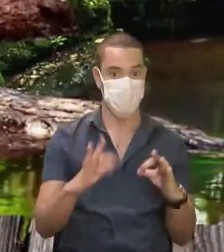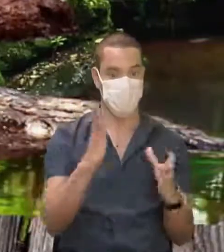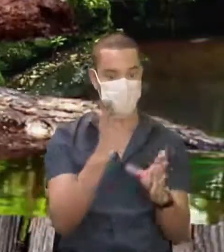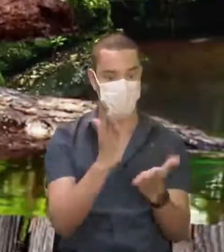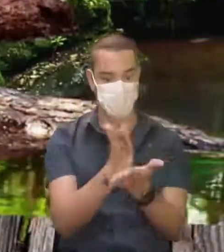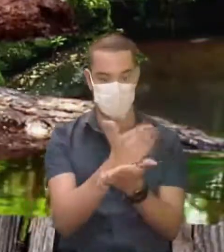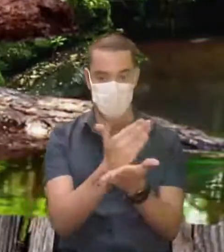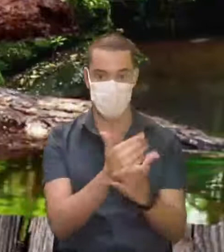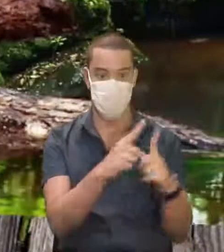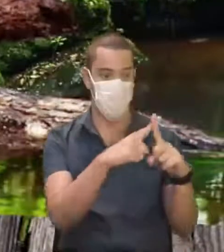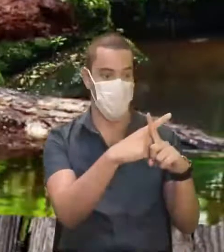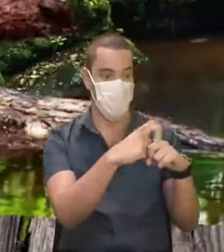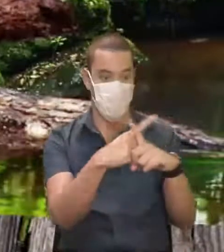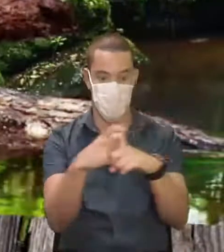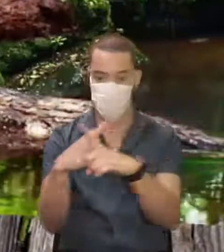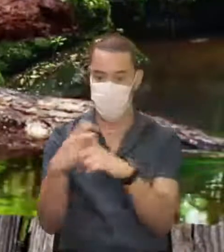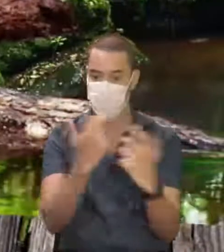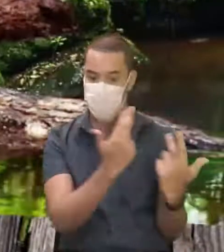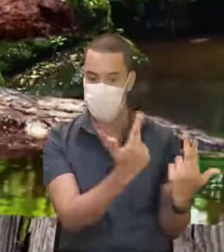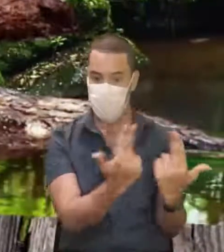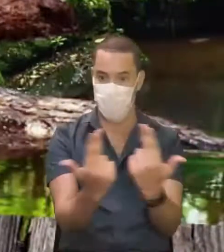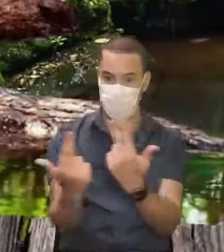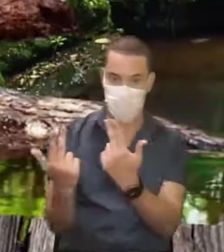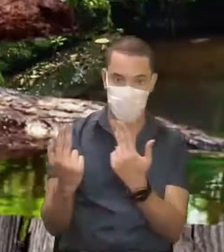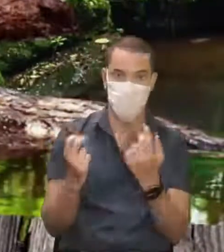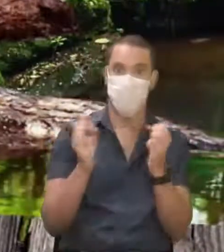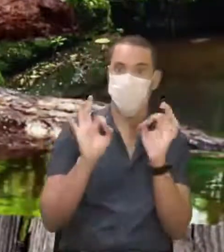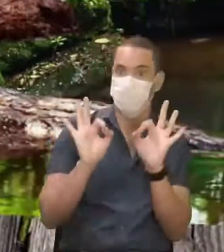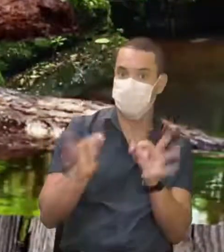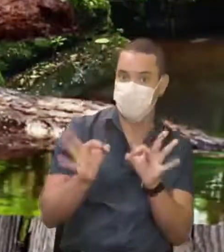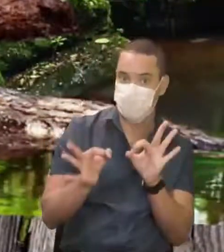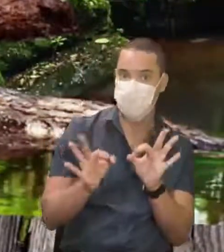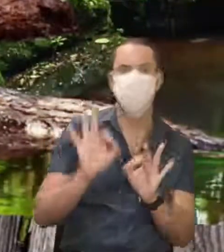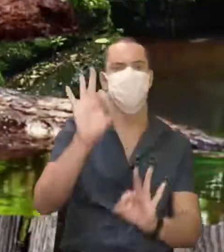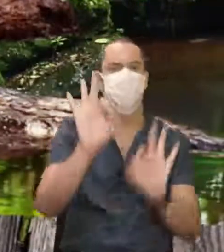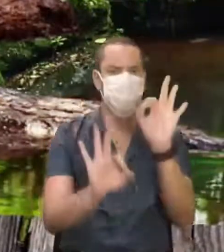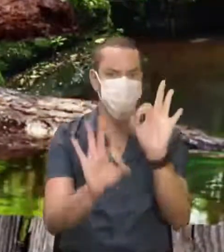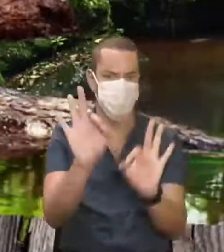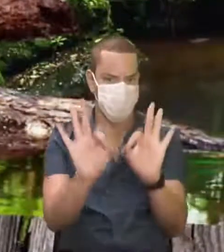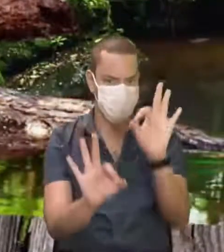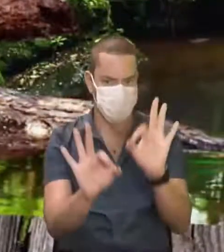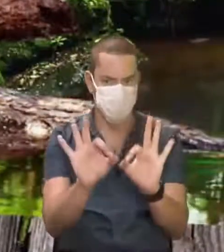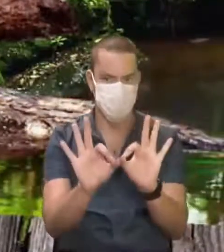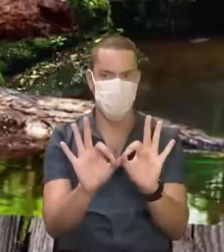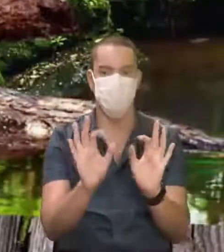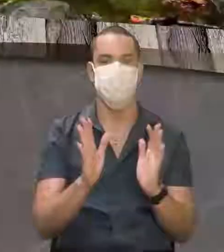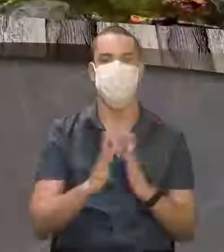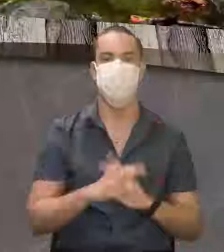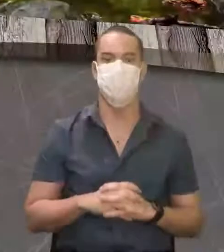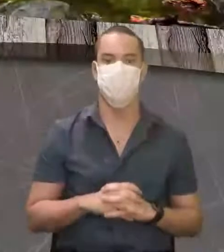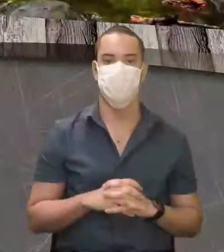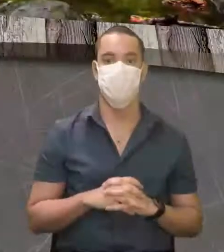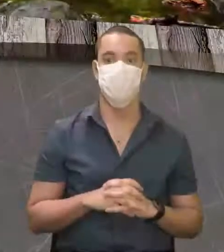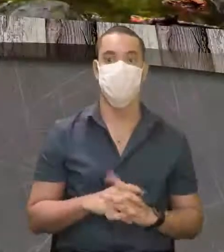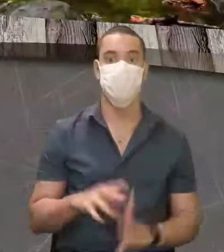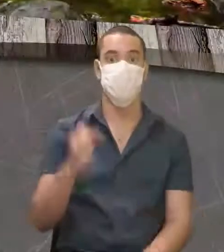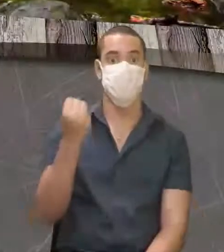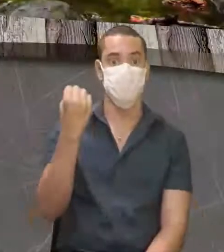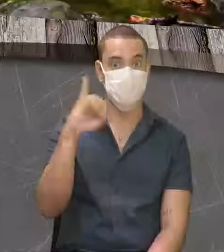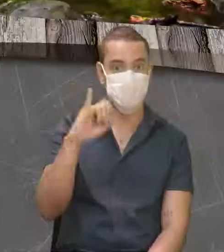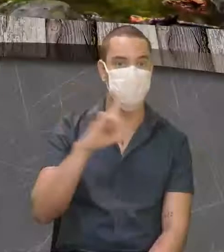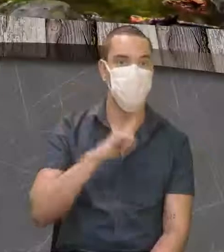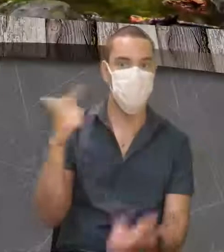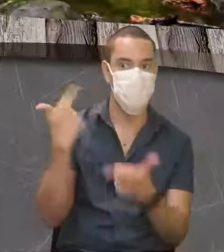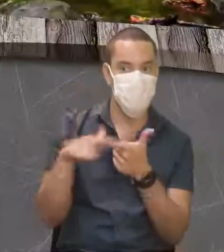dos cromossomos está tudo igual, está tudo certinho, está tudo nos conformes, tá? Se houve